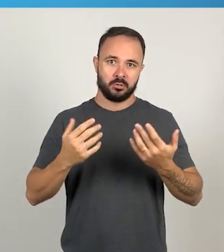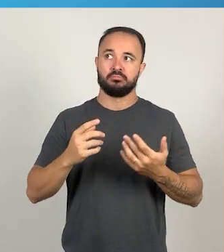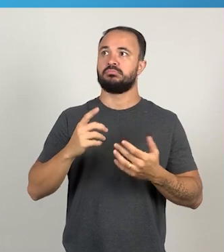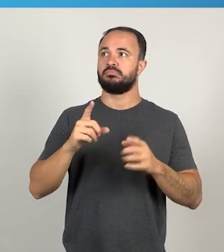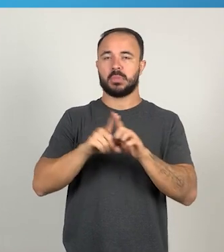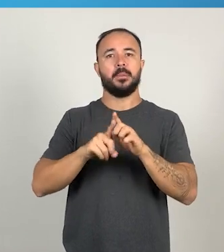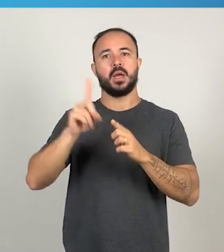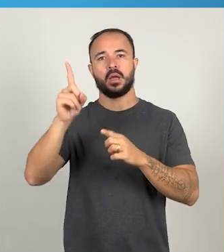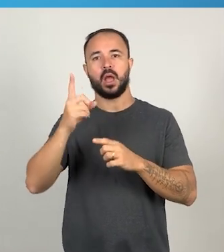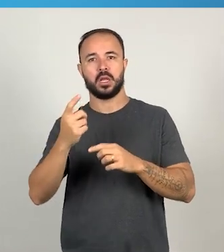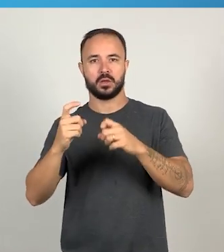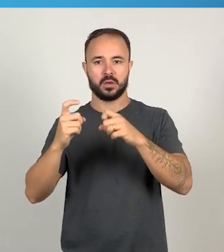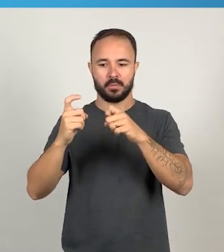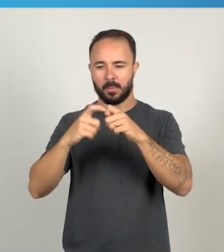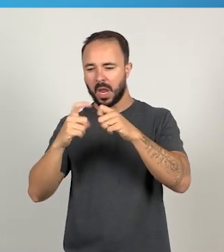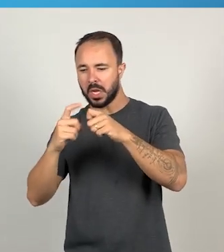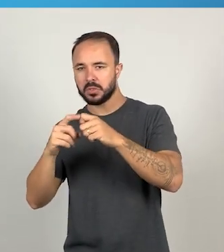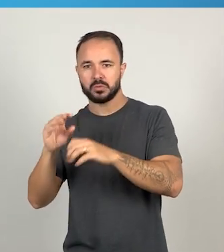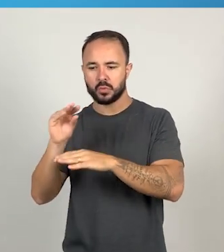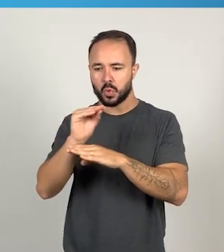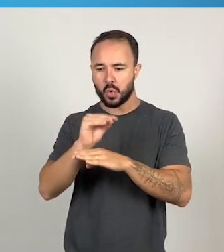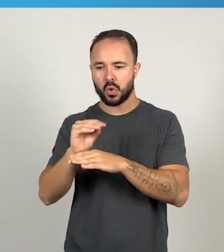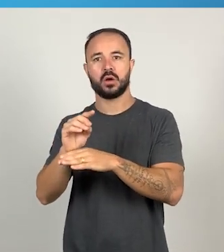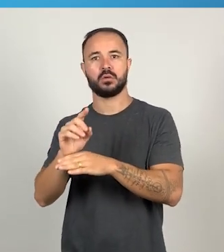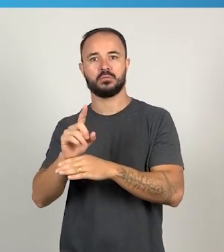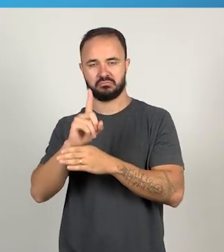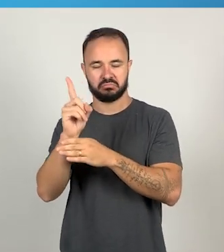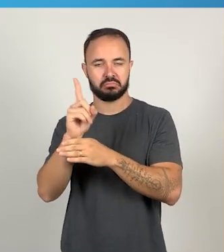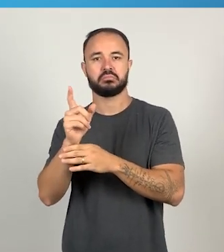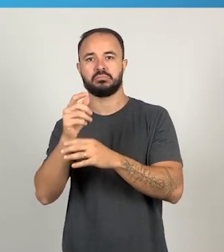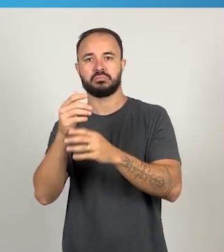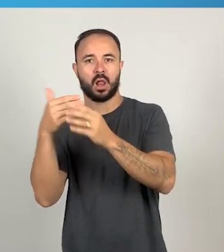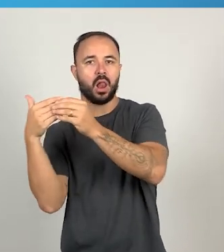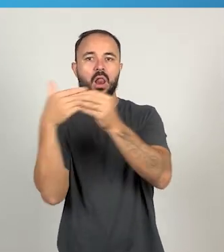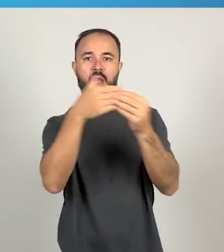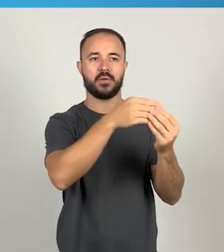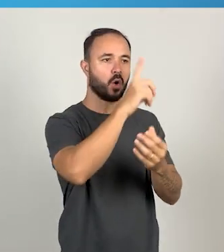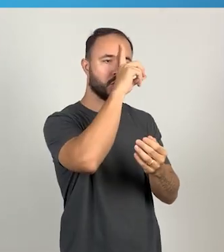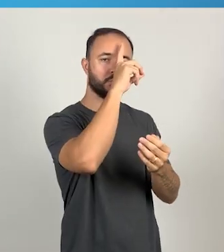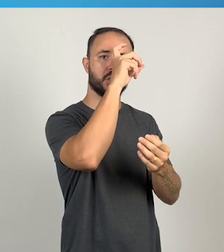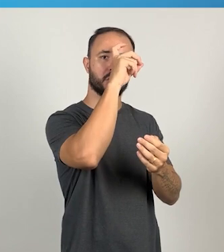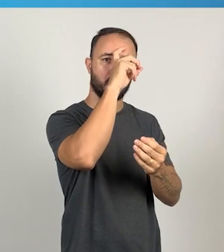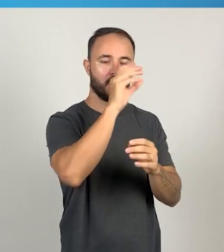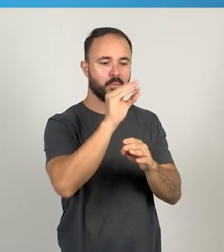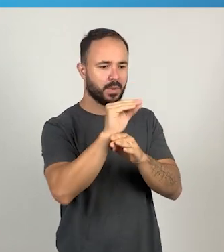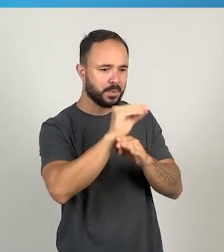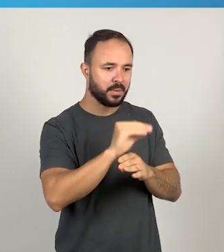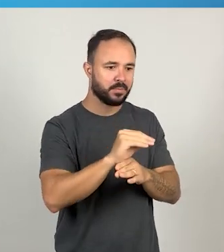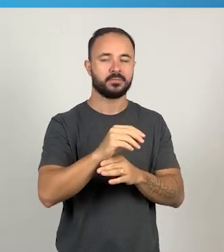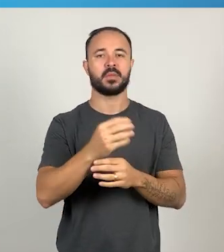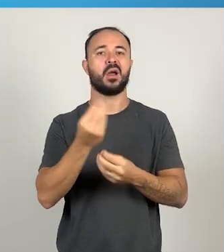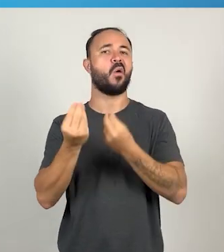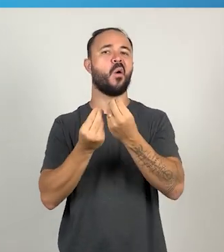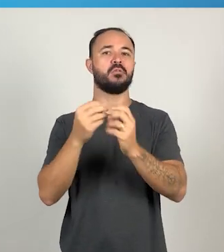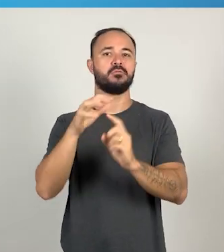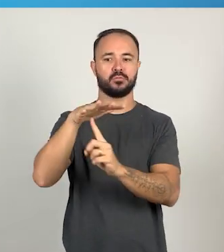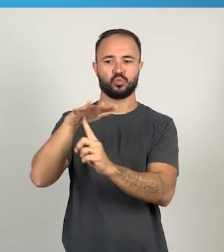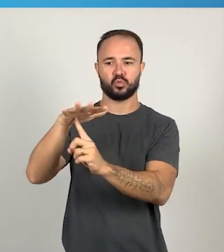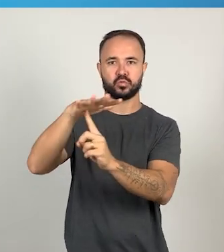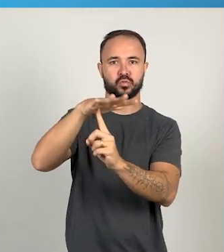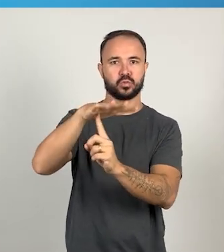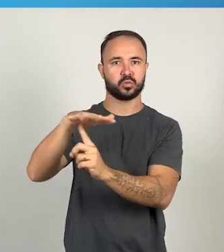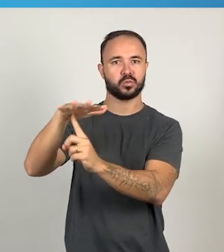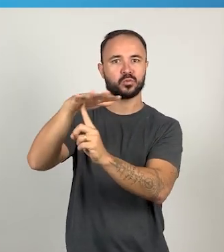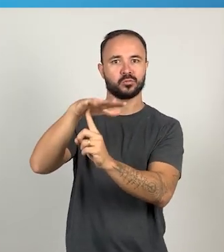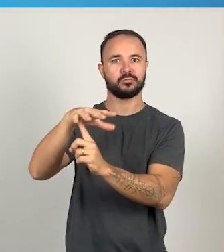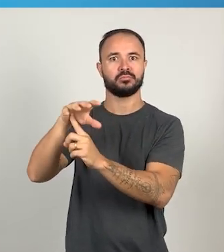Ele chegou a ser levado pro hospital, chegou um helicóptero para buscar ele, fizeram